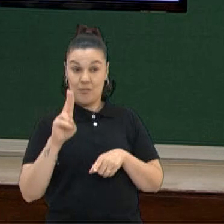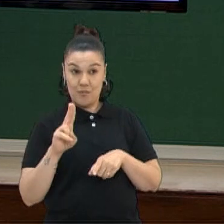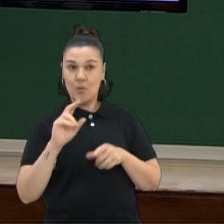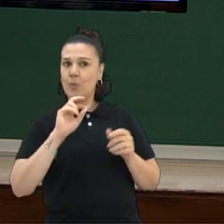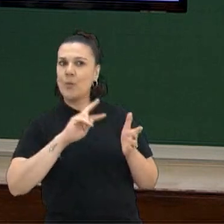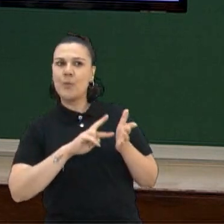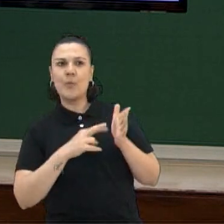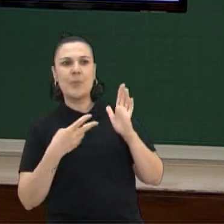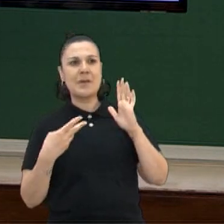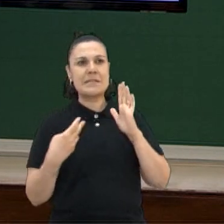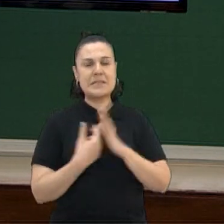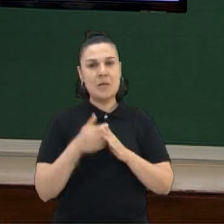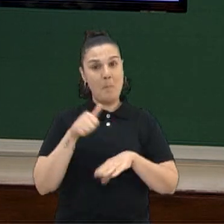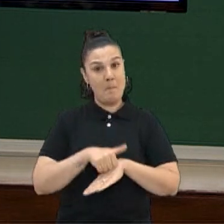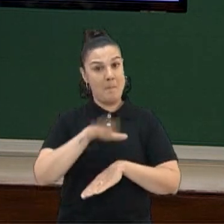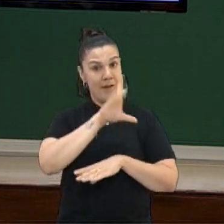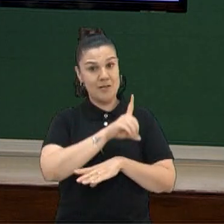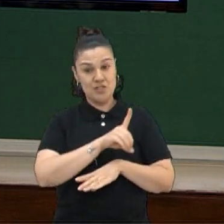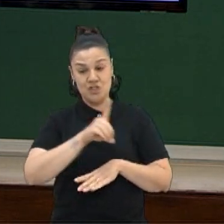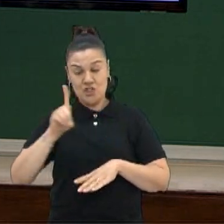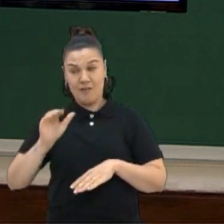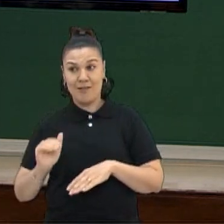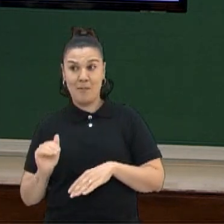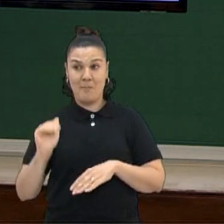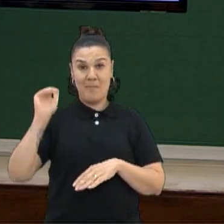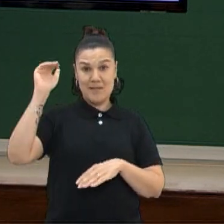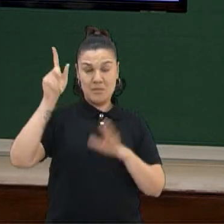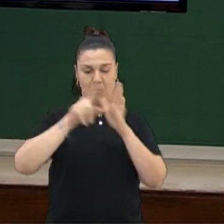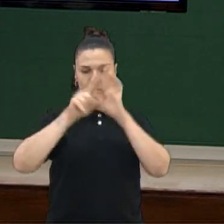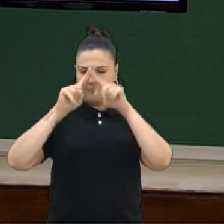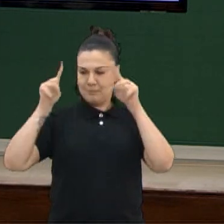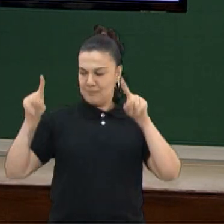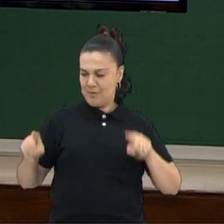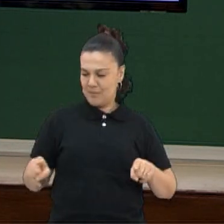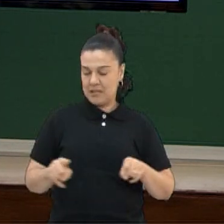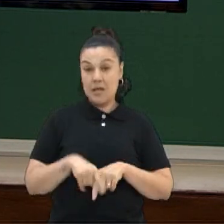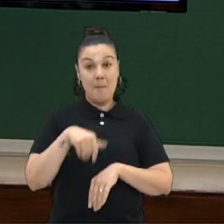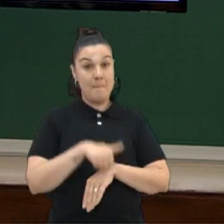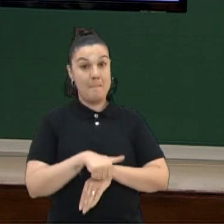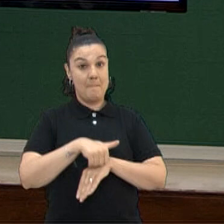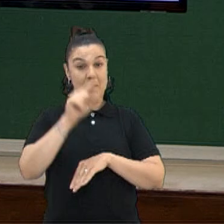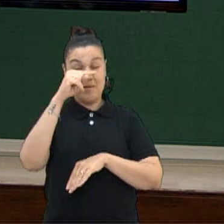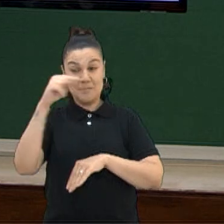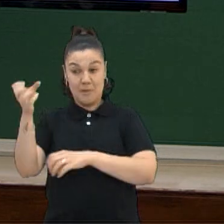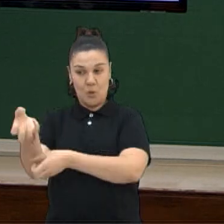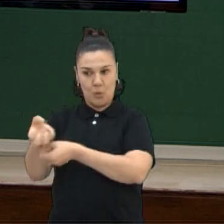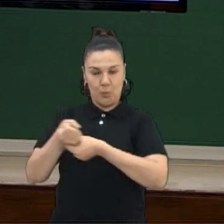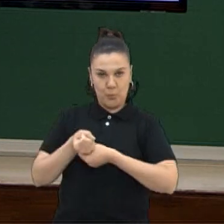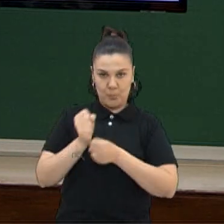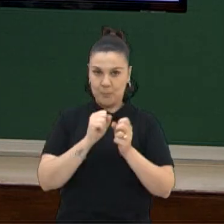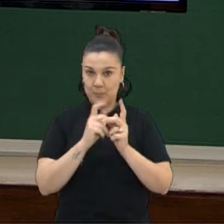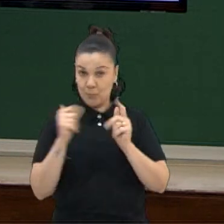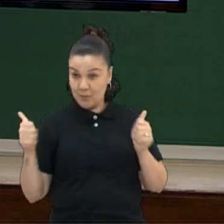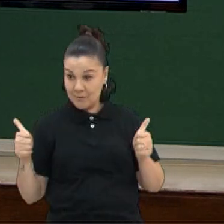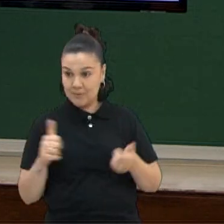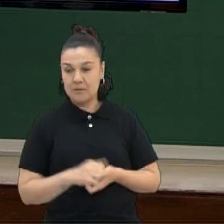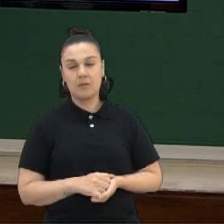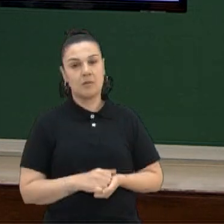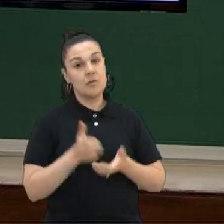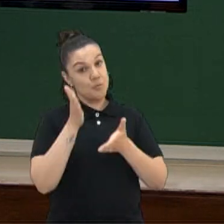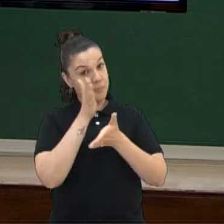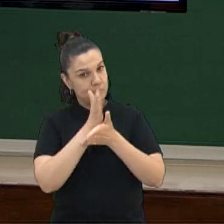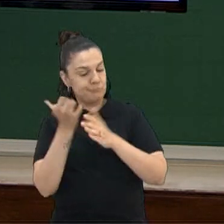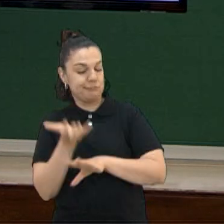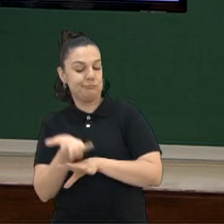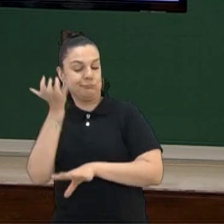Ou seja, quanto mais para a direita e mais para cima estiver o elemento, mais eletronegativo ele vai ser, excluindo os